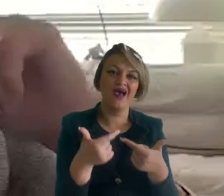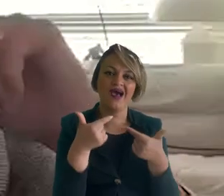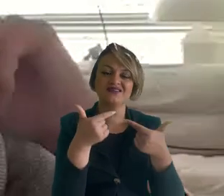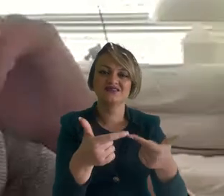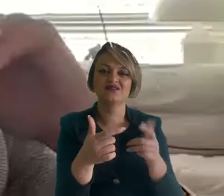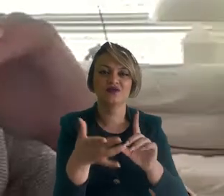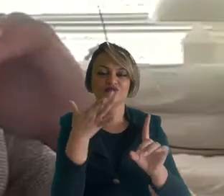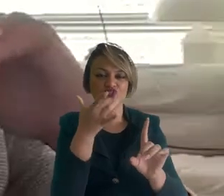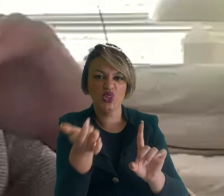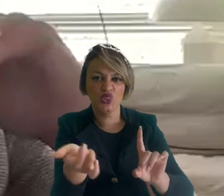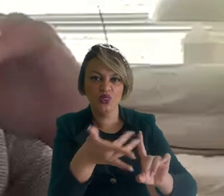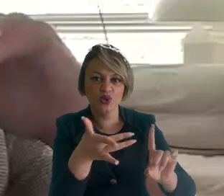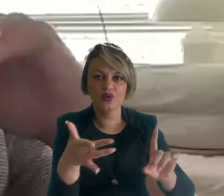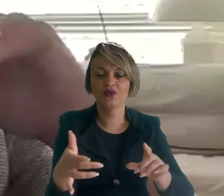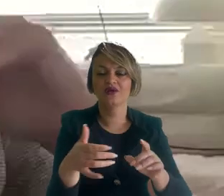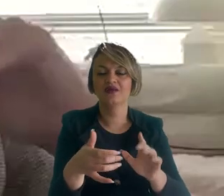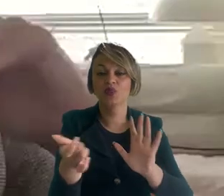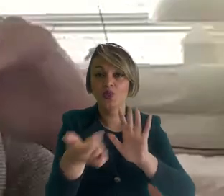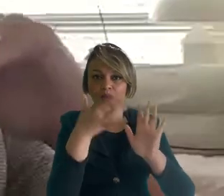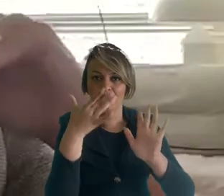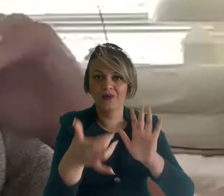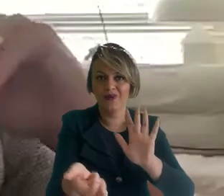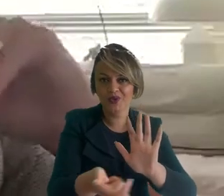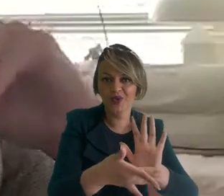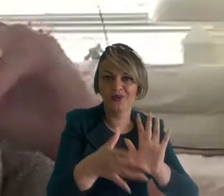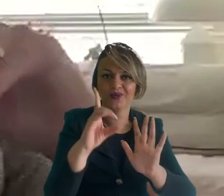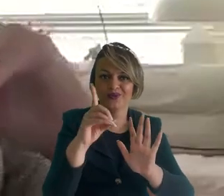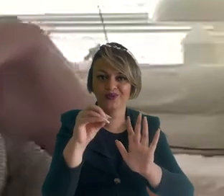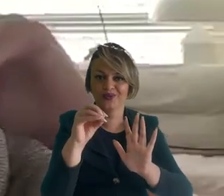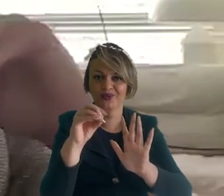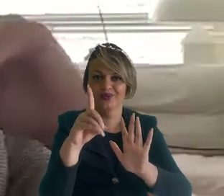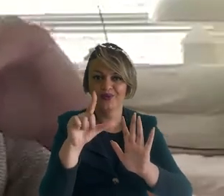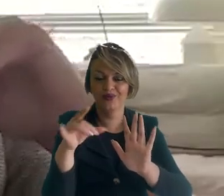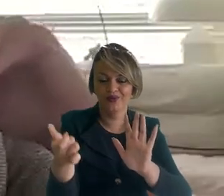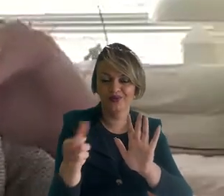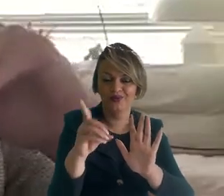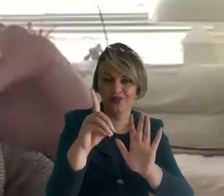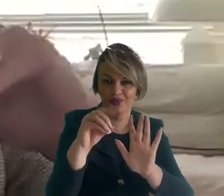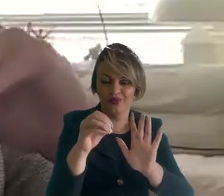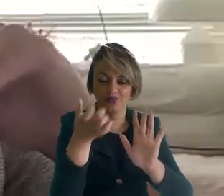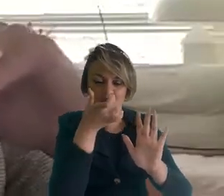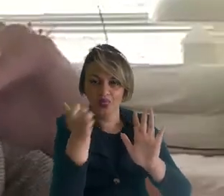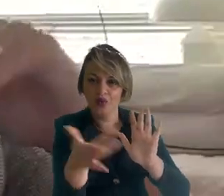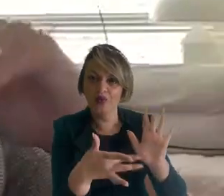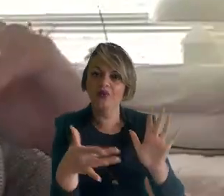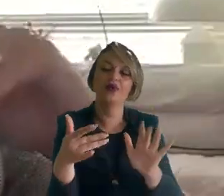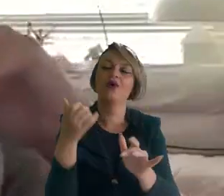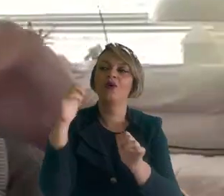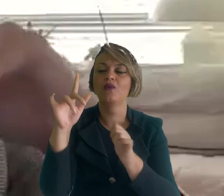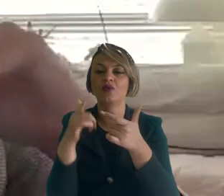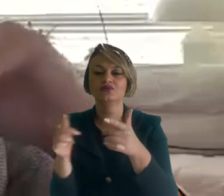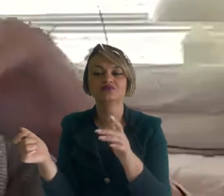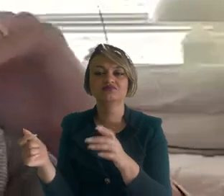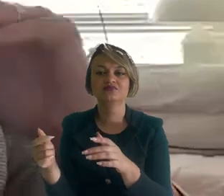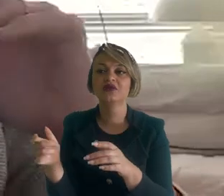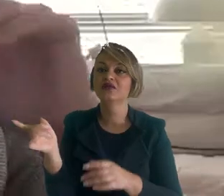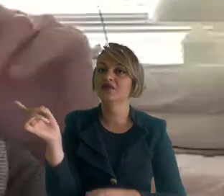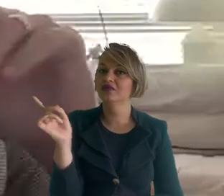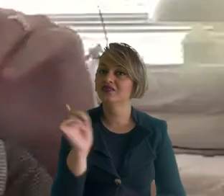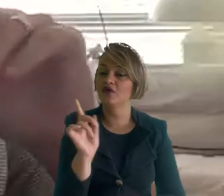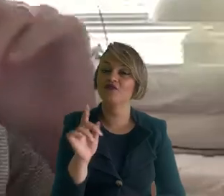ato doloso não se fala do negócio fraudulento não se fala do negócio simulado